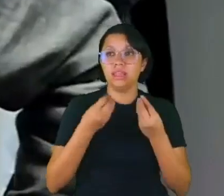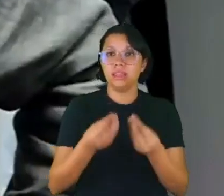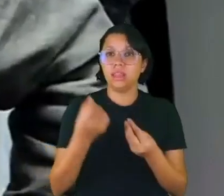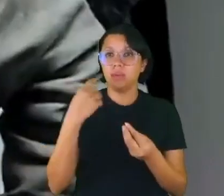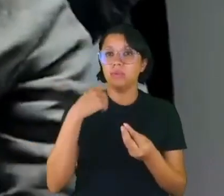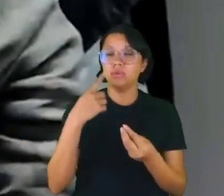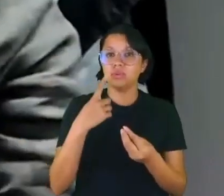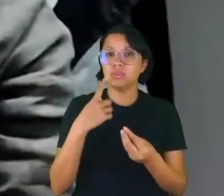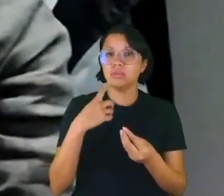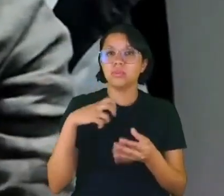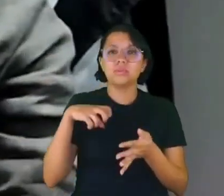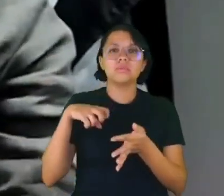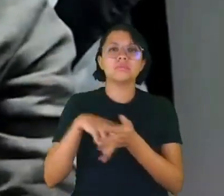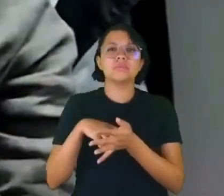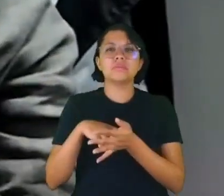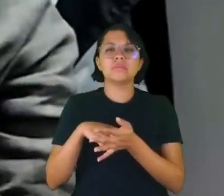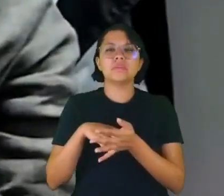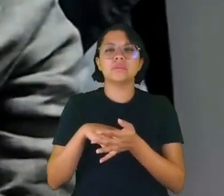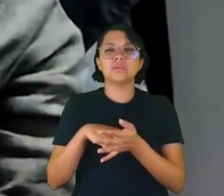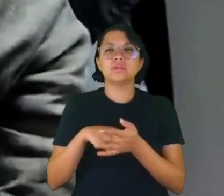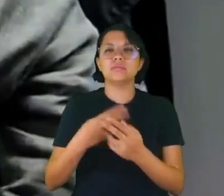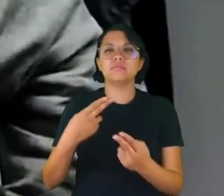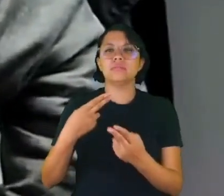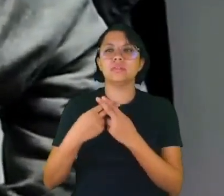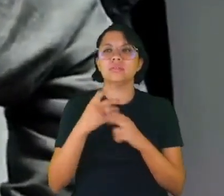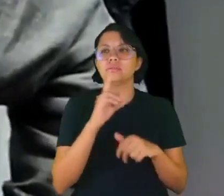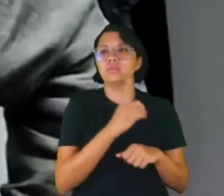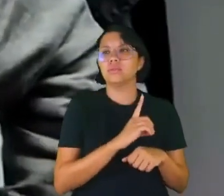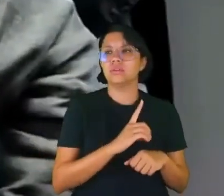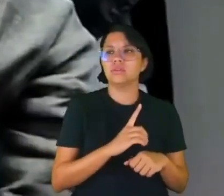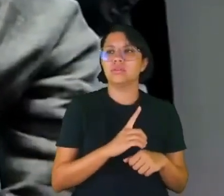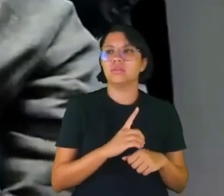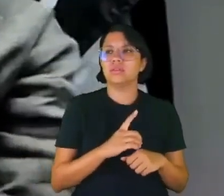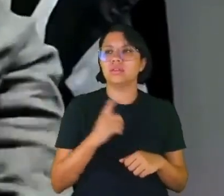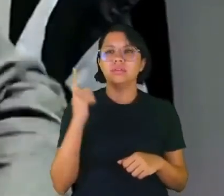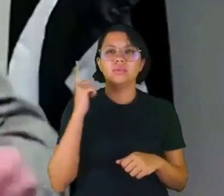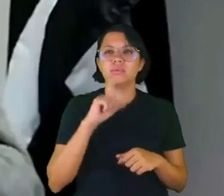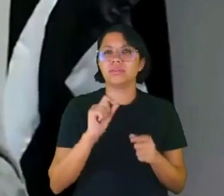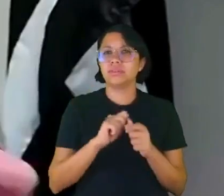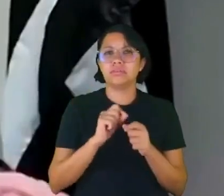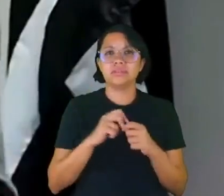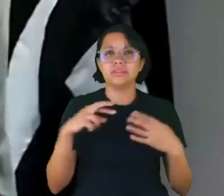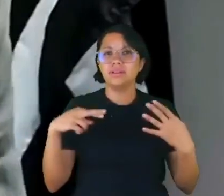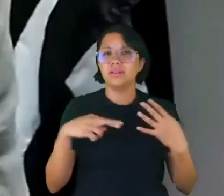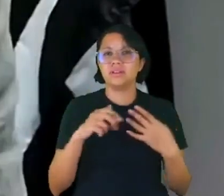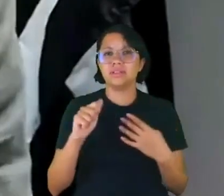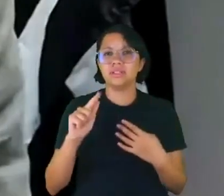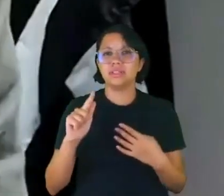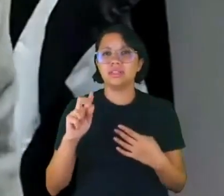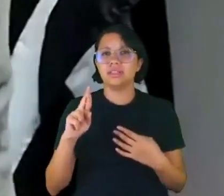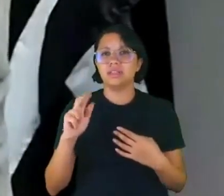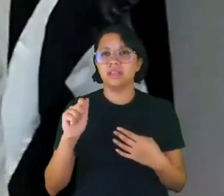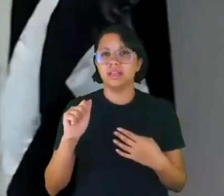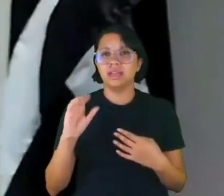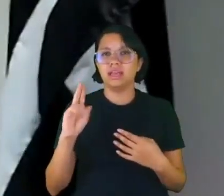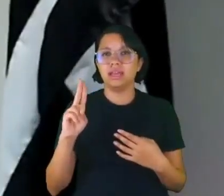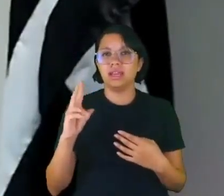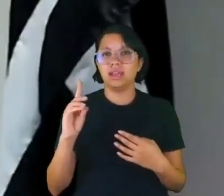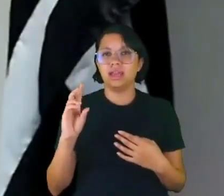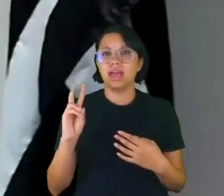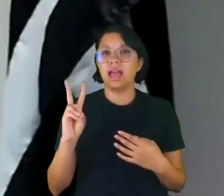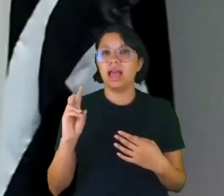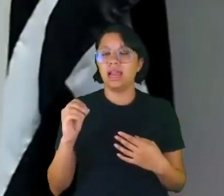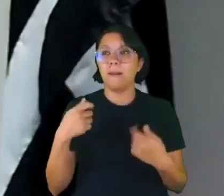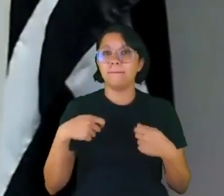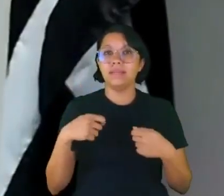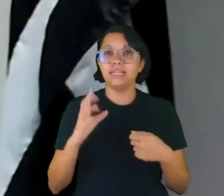tal sob pena de prisão do diretor. Porque não dá tempo nem de fazer um agravo para... Vamos resolver isso. É um negócio